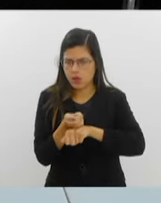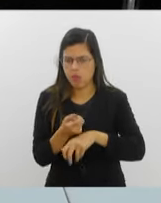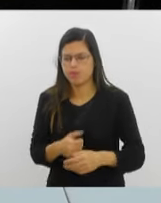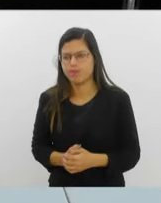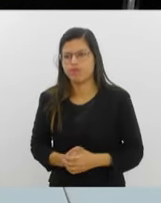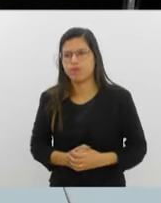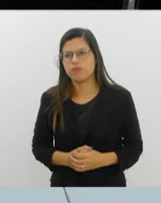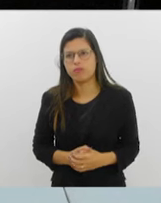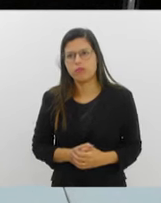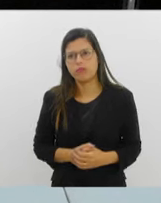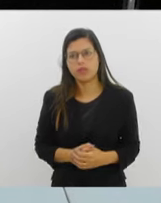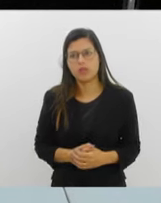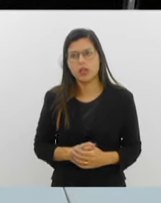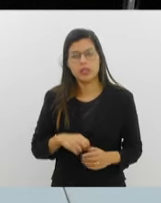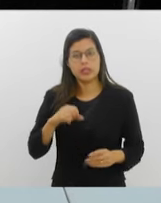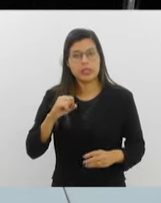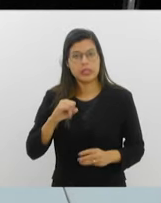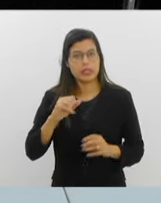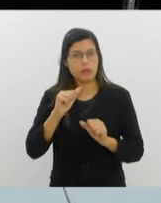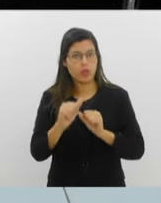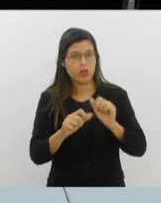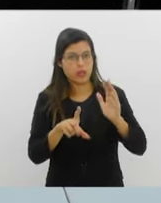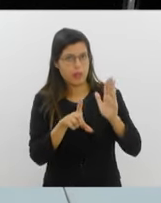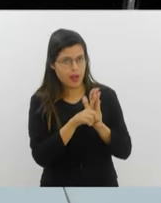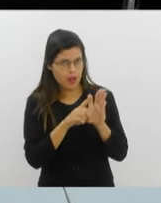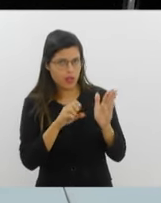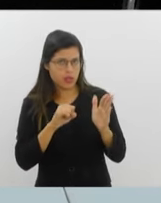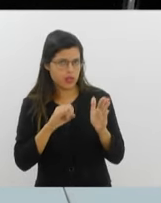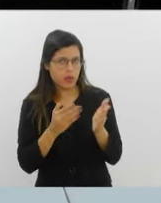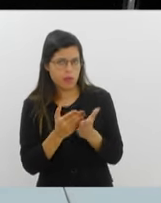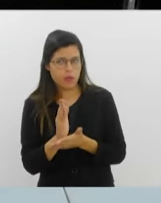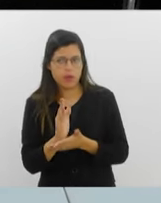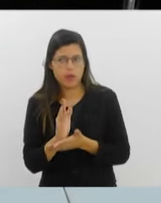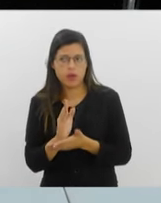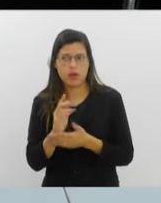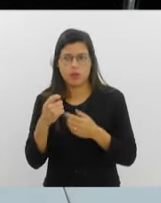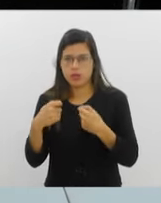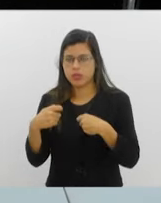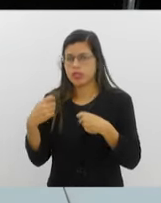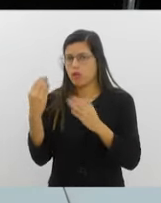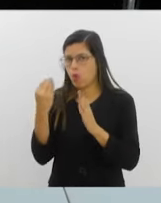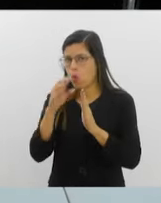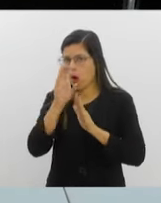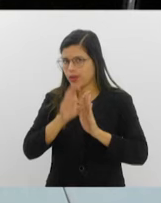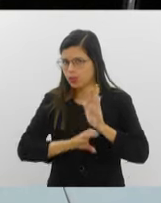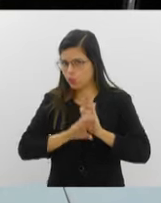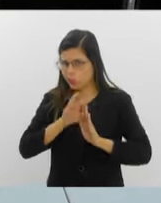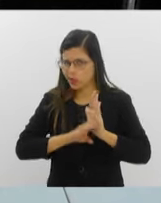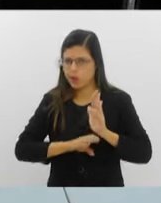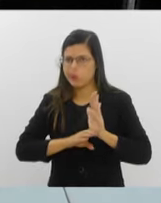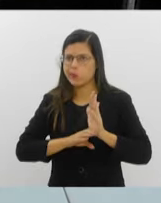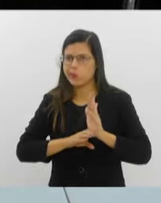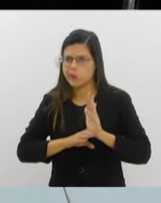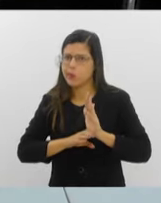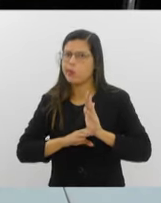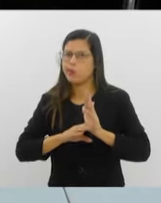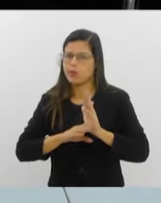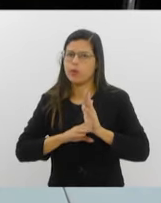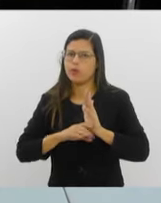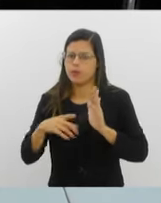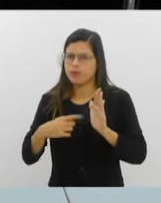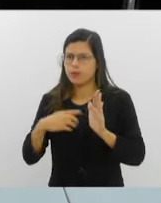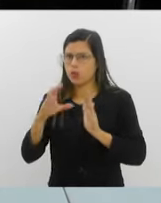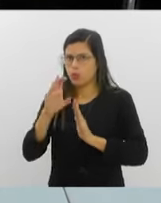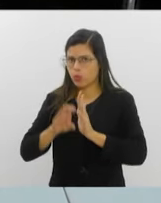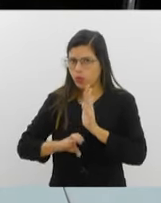E se isso virasse lei, tinha que entrar num currículo. Perfeito. E aí ia virar no currículo escolar. Ia